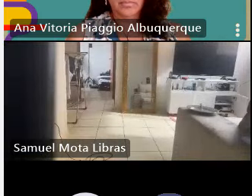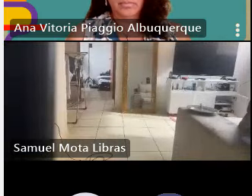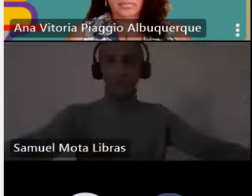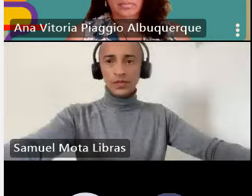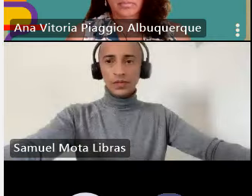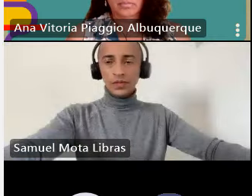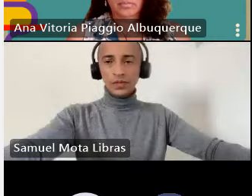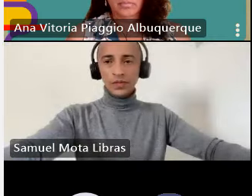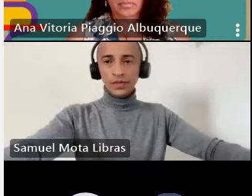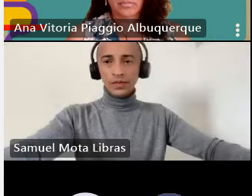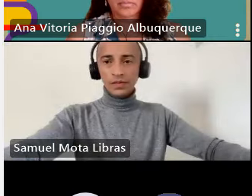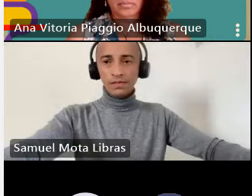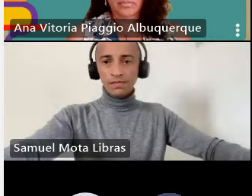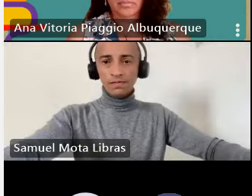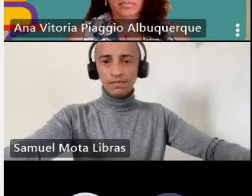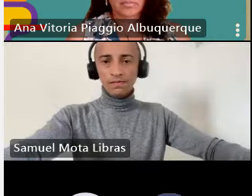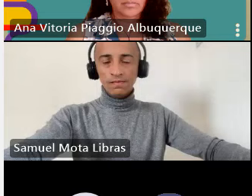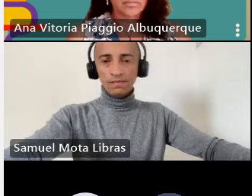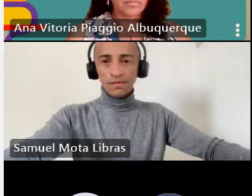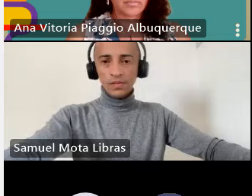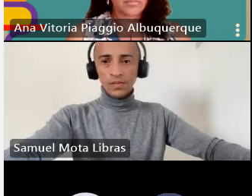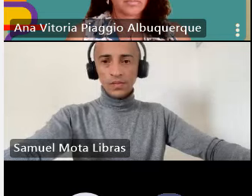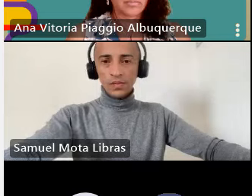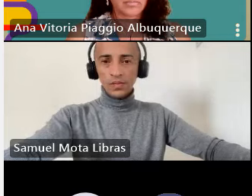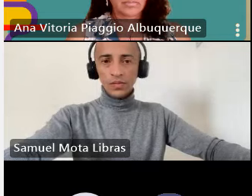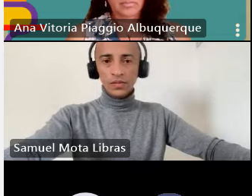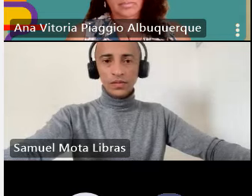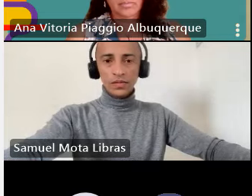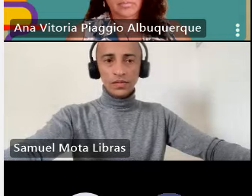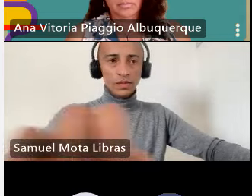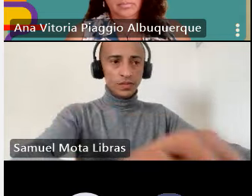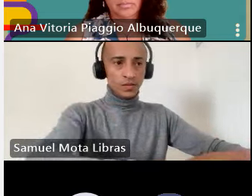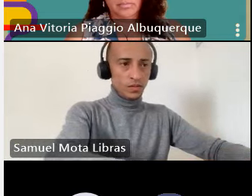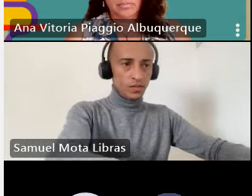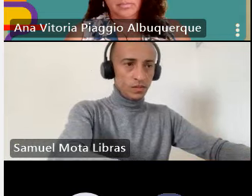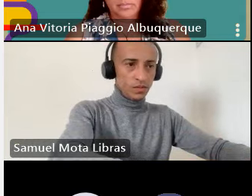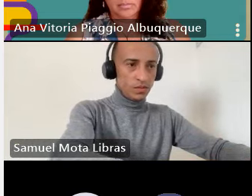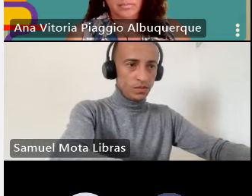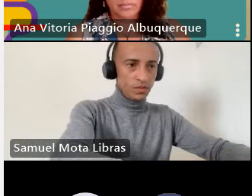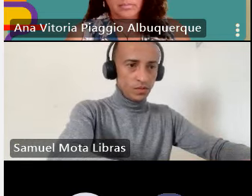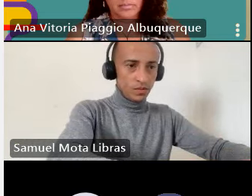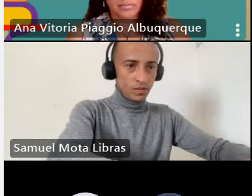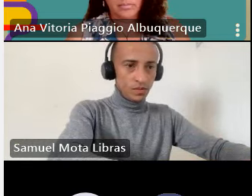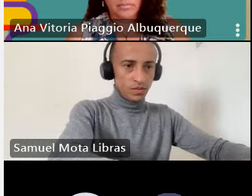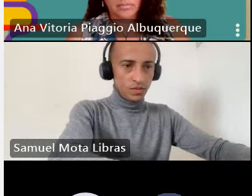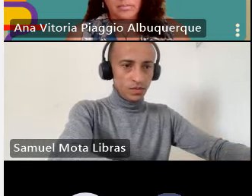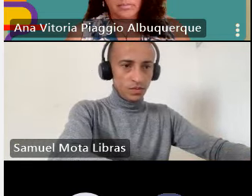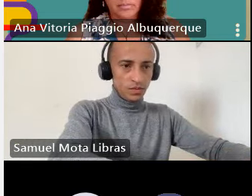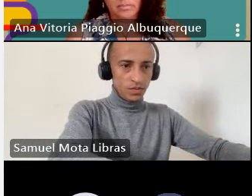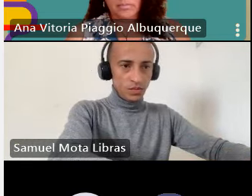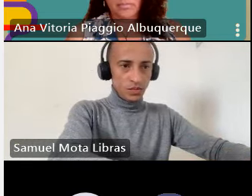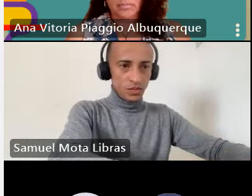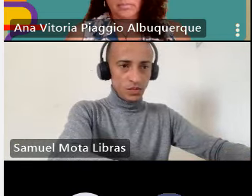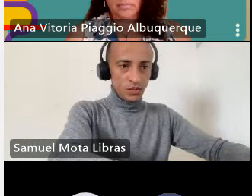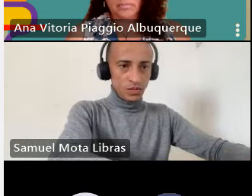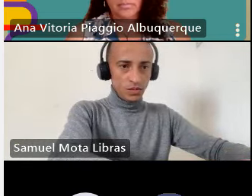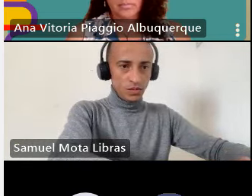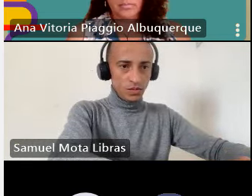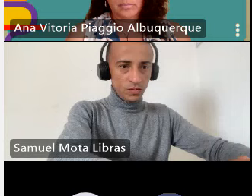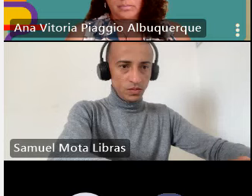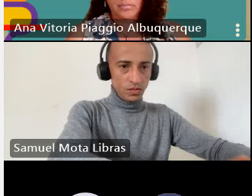Outro fator que leva muitas vezes a não adoção de de de determinadas responsabilidades eu quero me eximir daquilo então não vou me